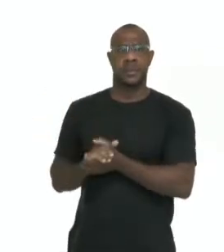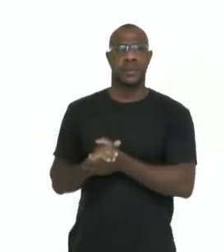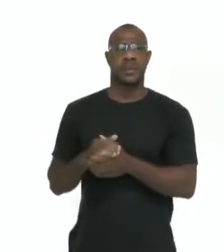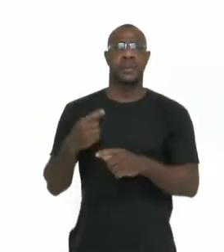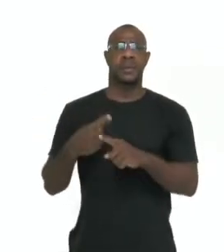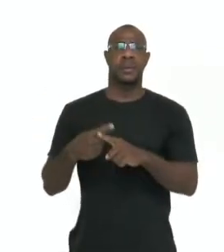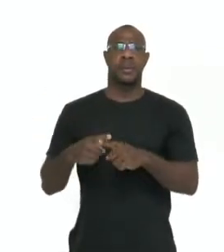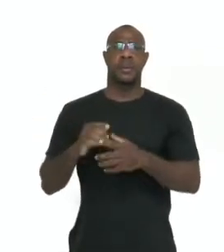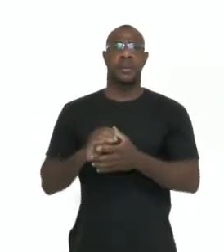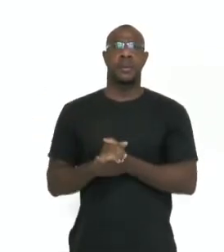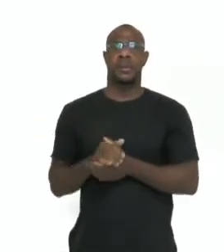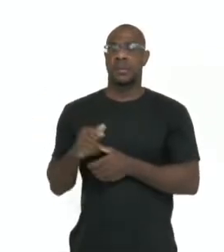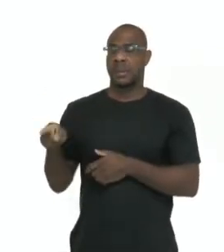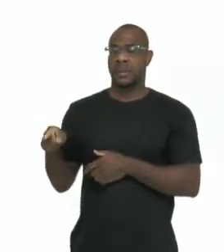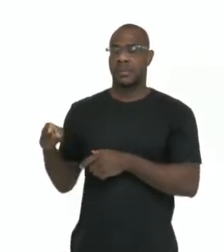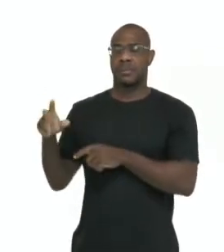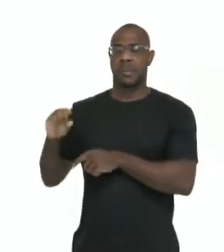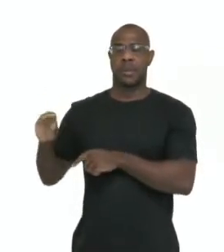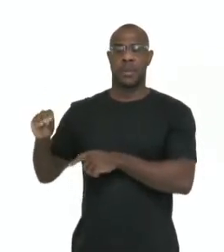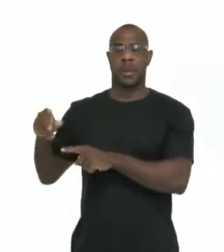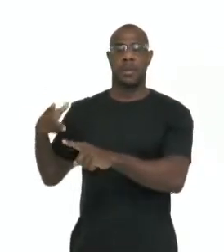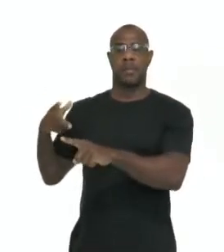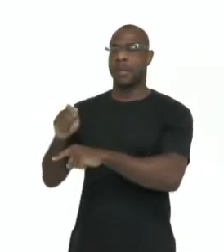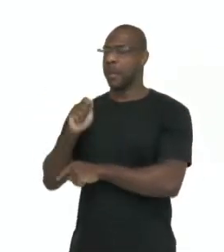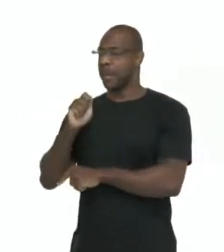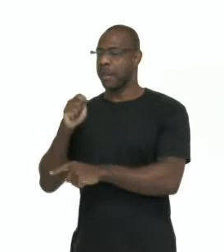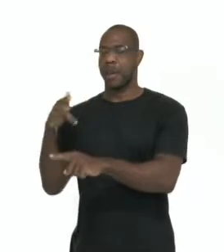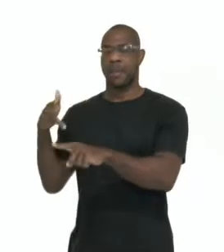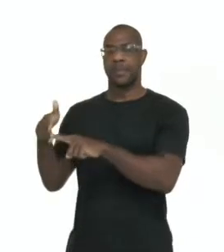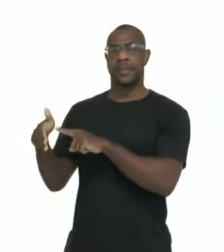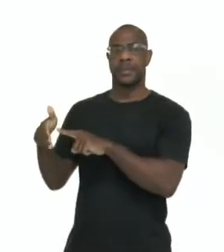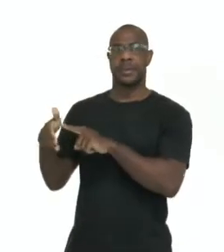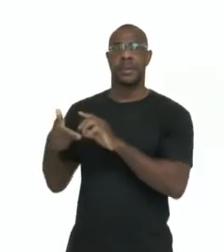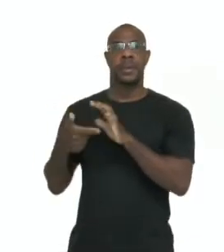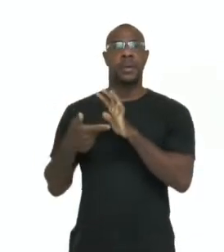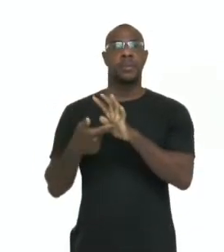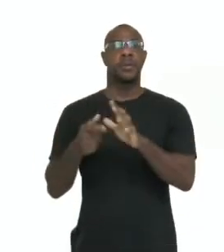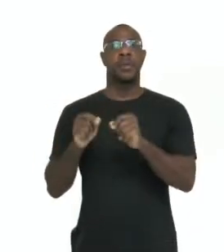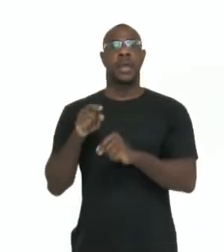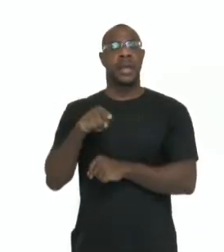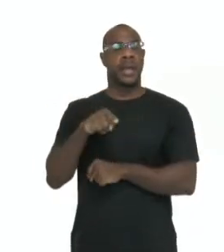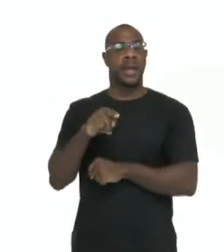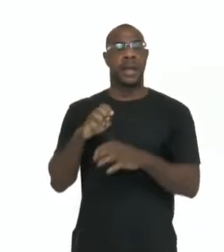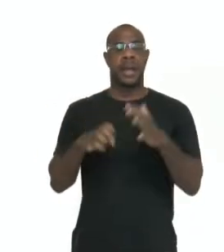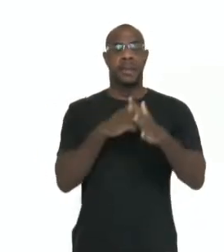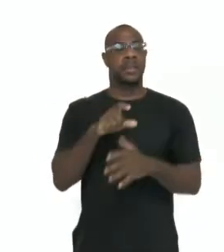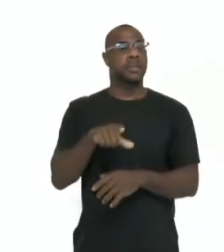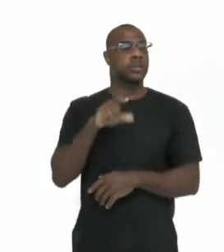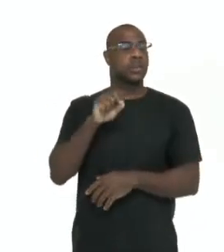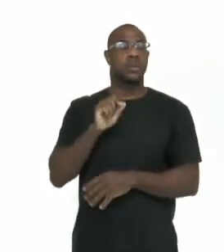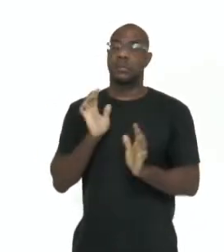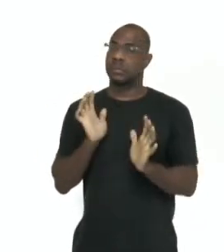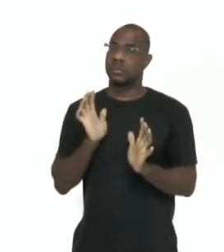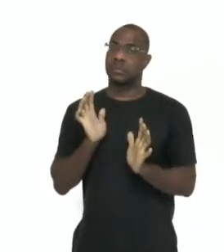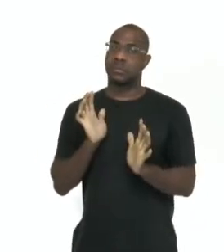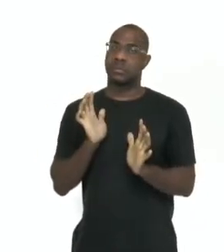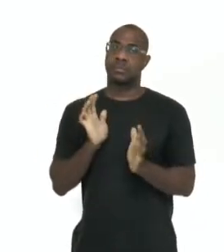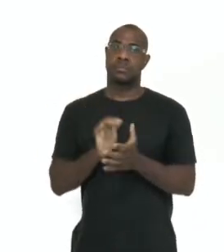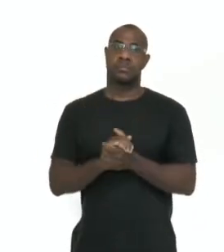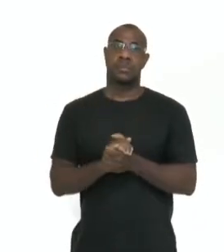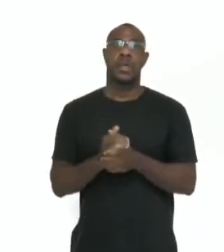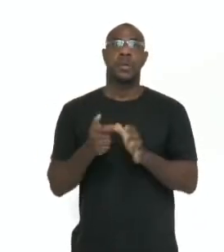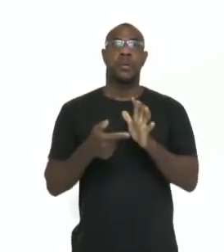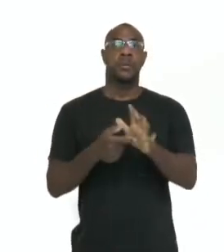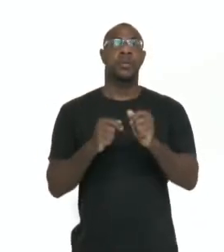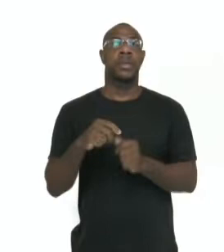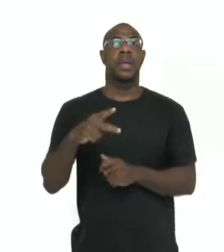jogador foi cortado e isto demonstra que a emissora Sport TV fez uma opção, indicando sim